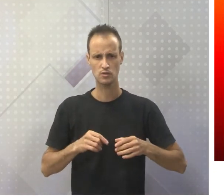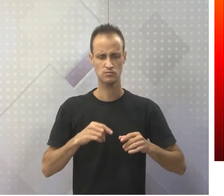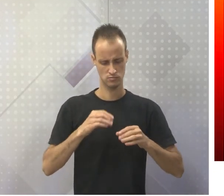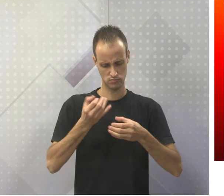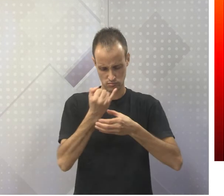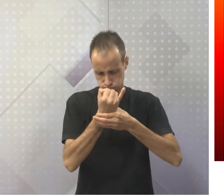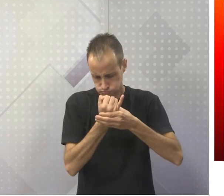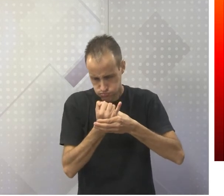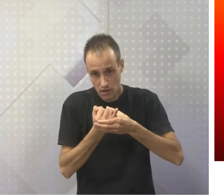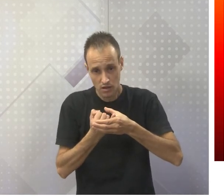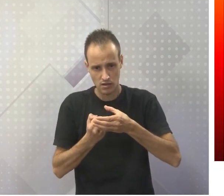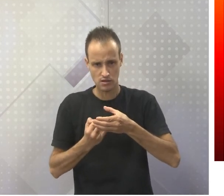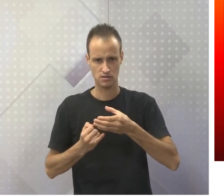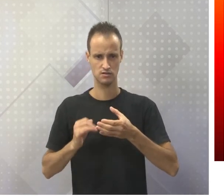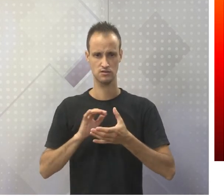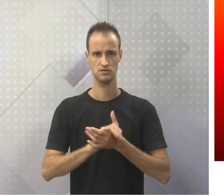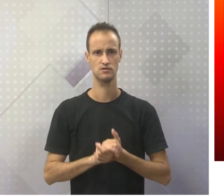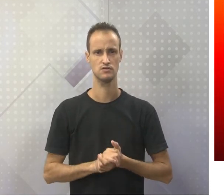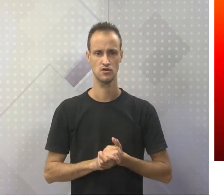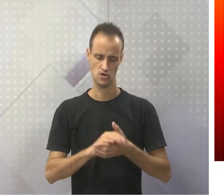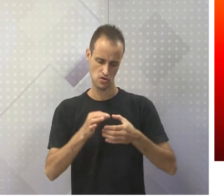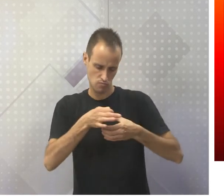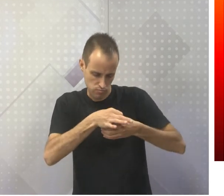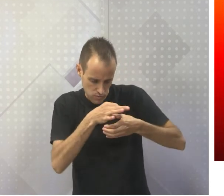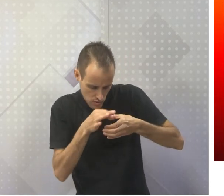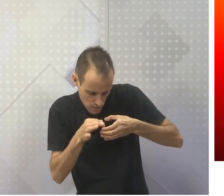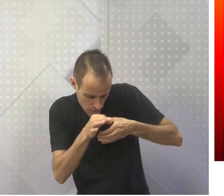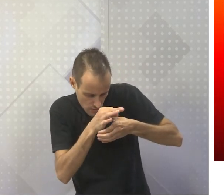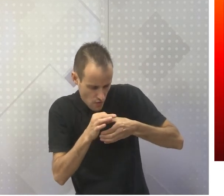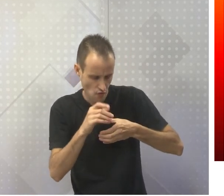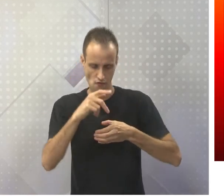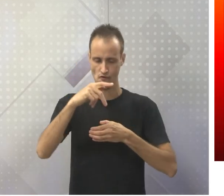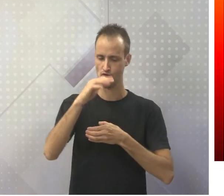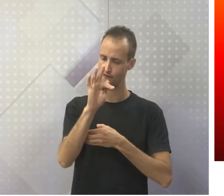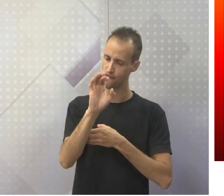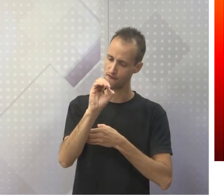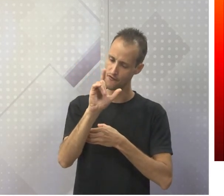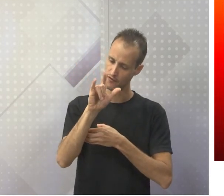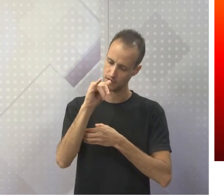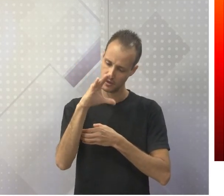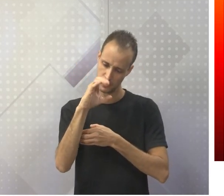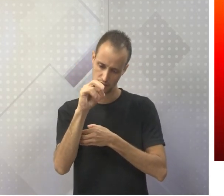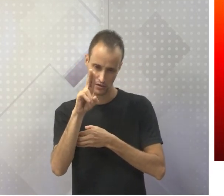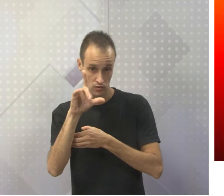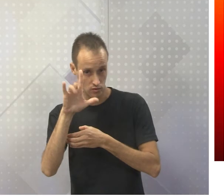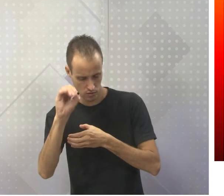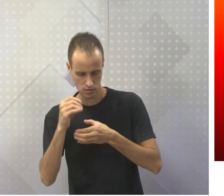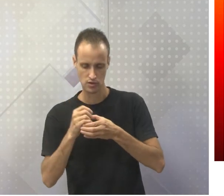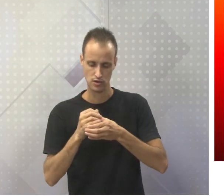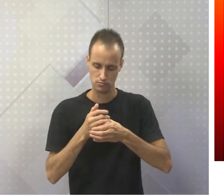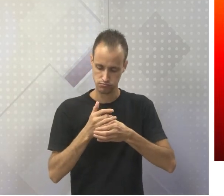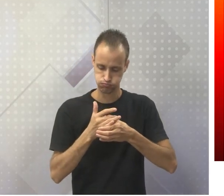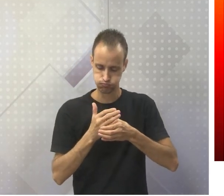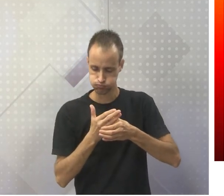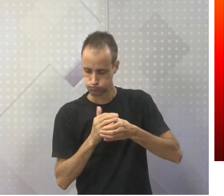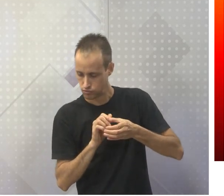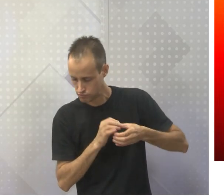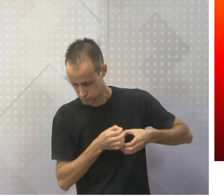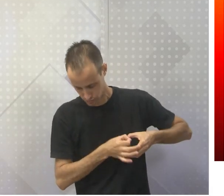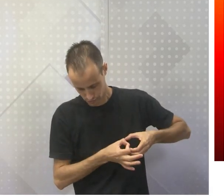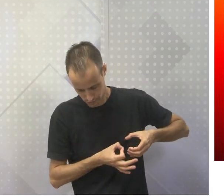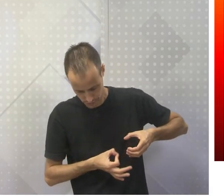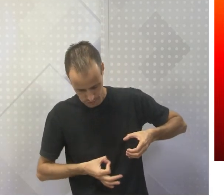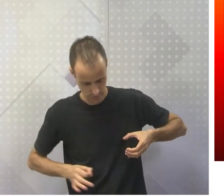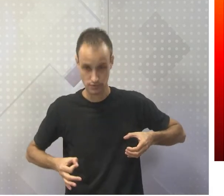dentro, desde os folículos de Grefg até você ovular, e quando você está nesse processo, você